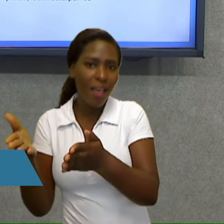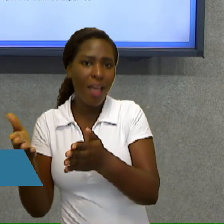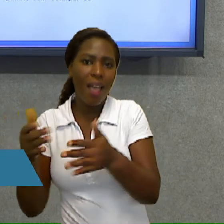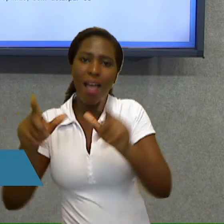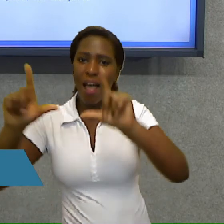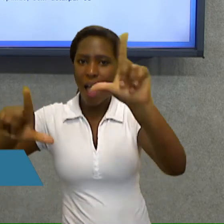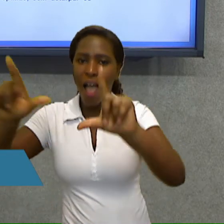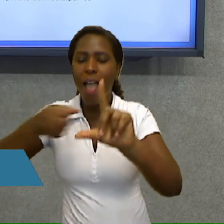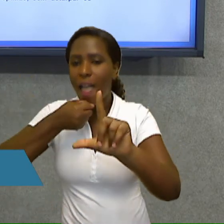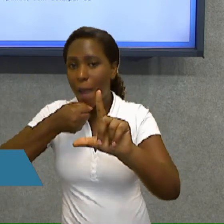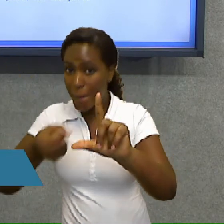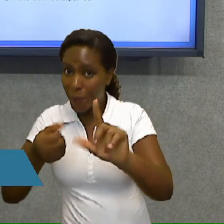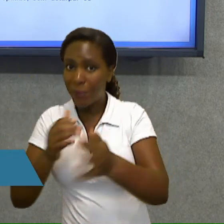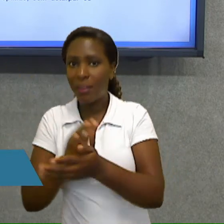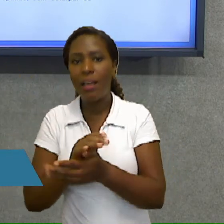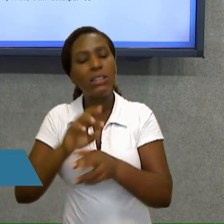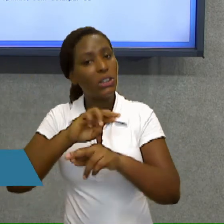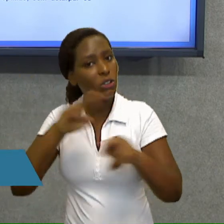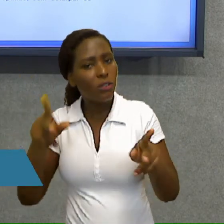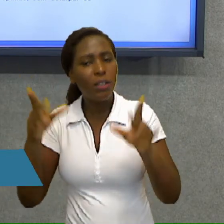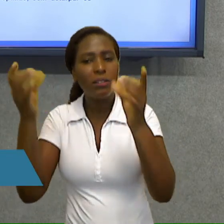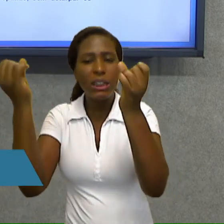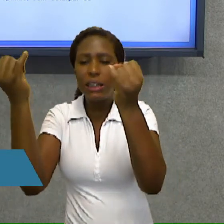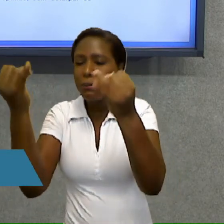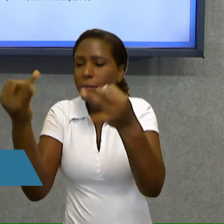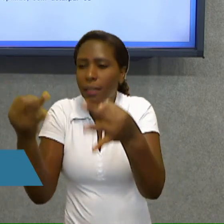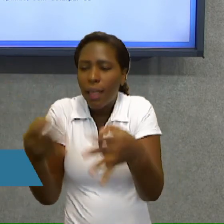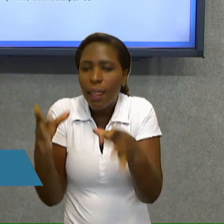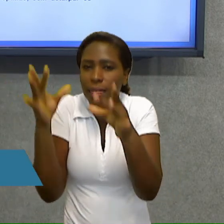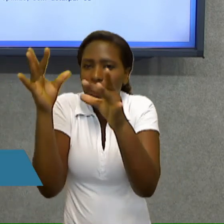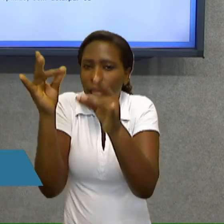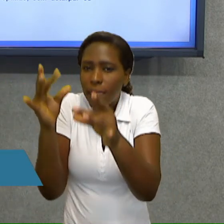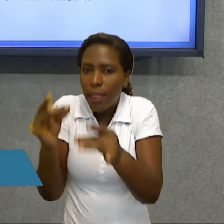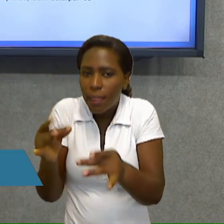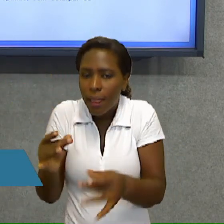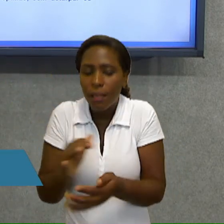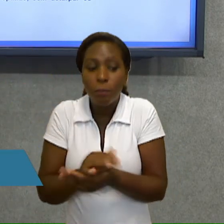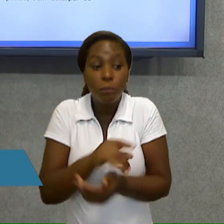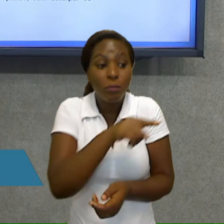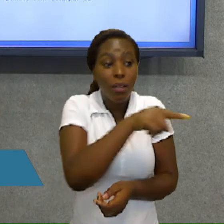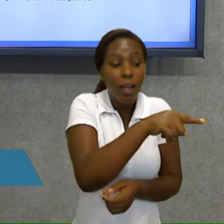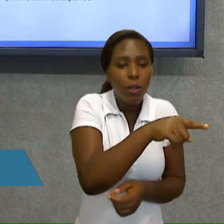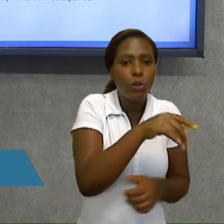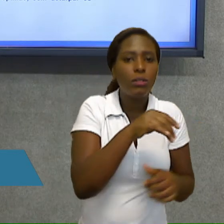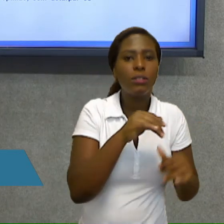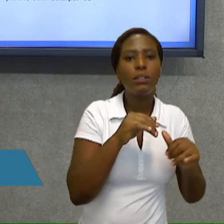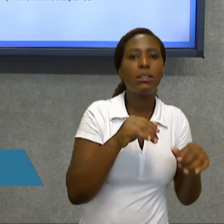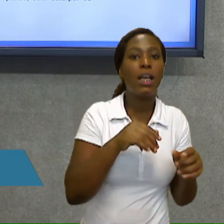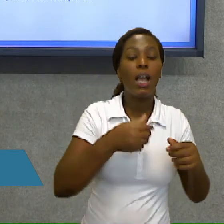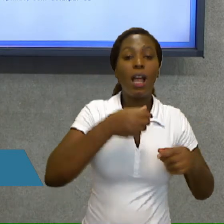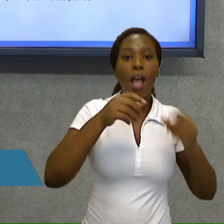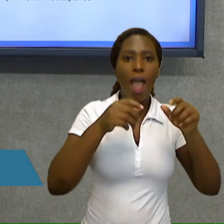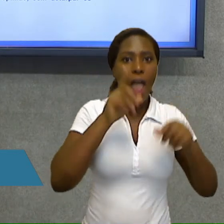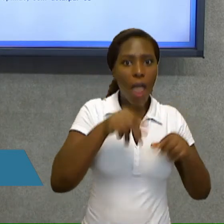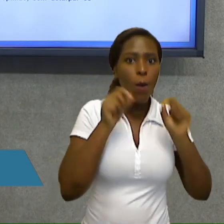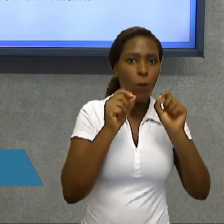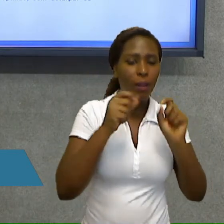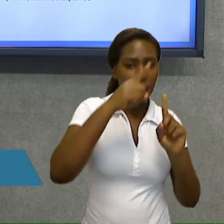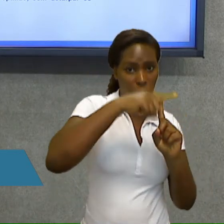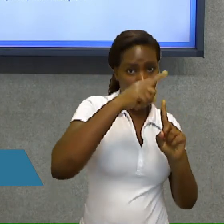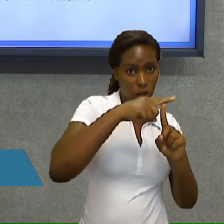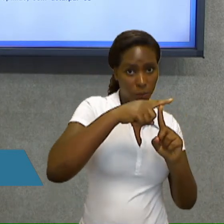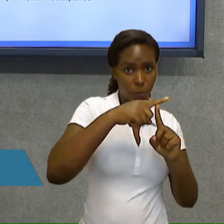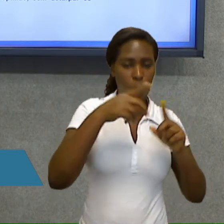faz parte do jornalismo informativo, enquanto que as reportagens fazem parte do